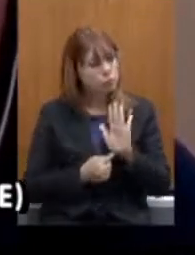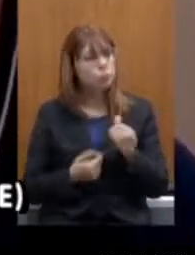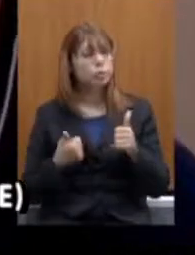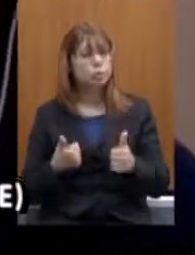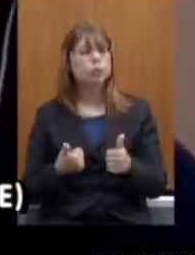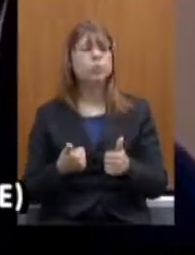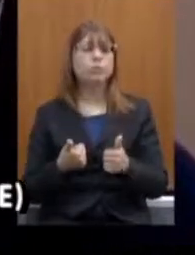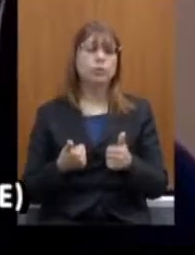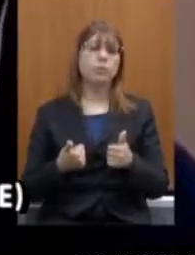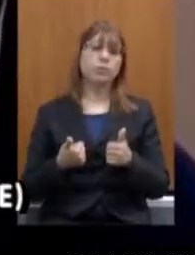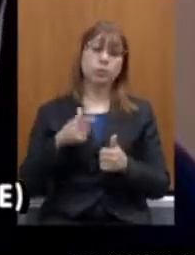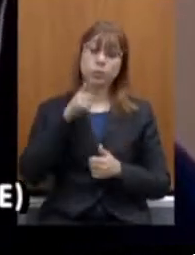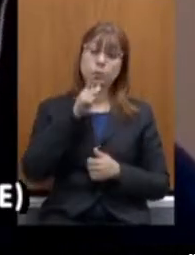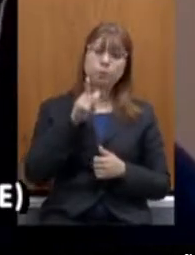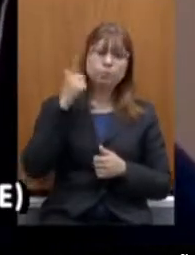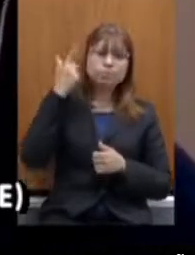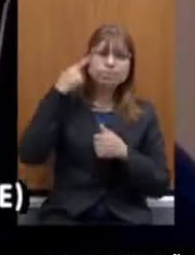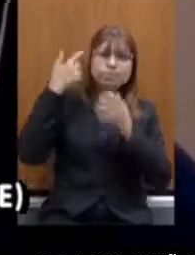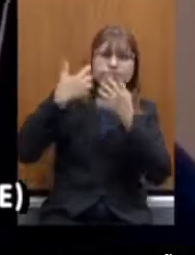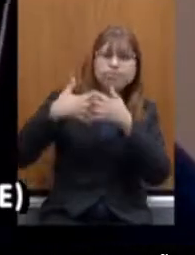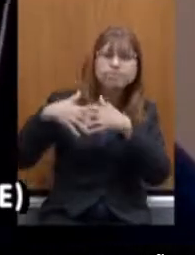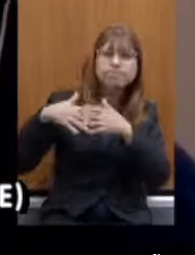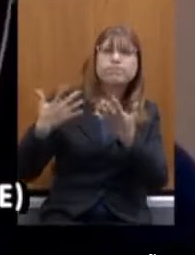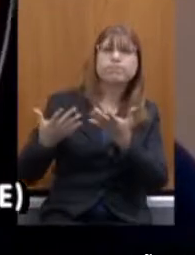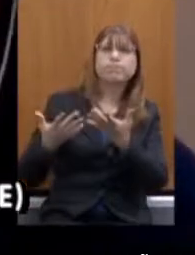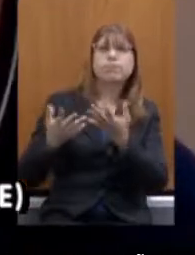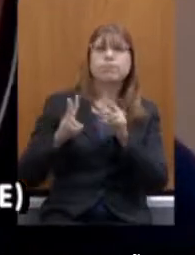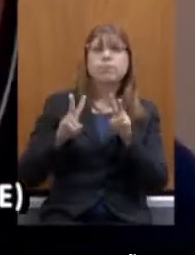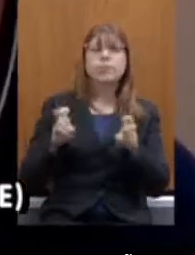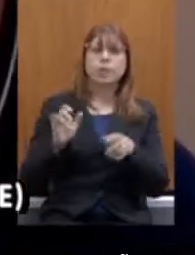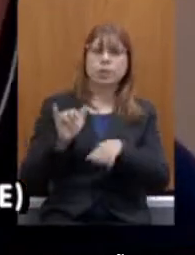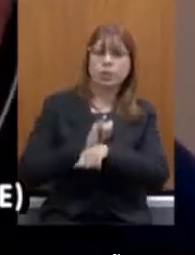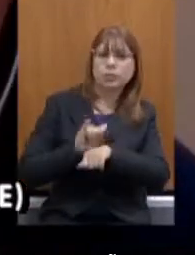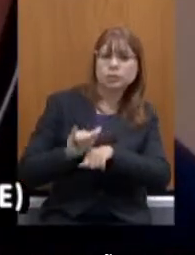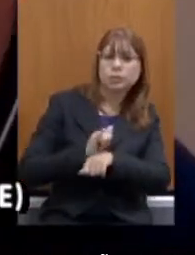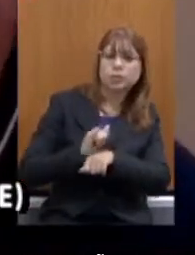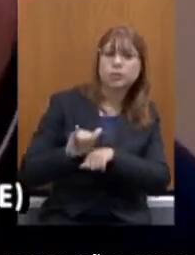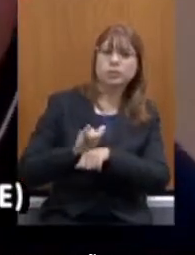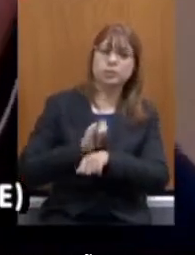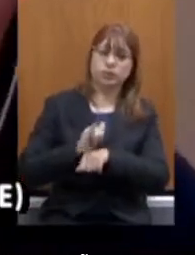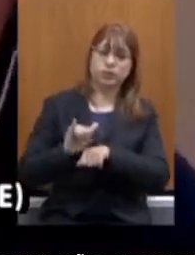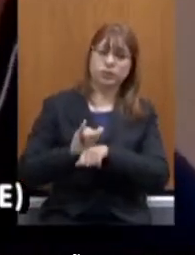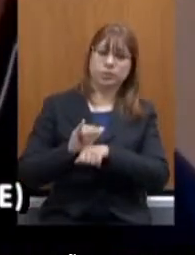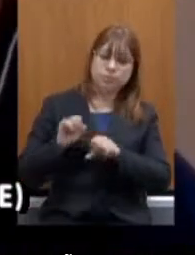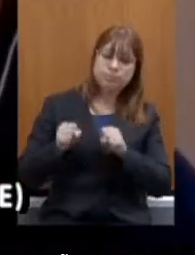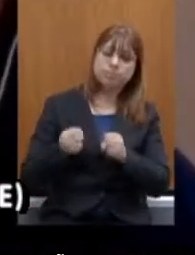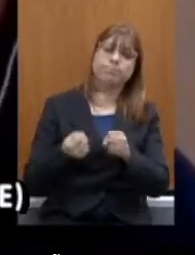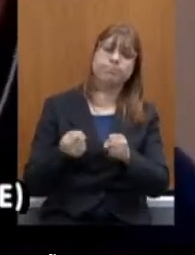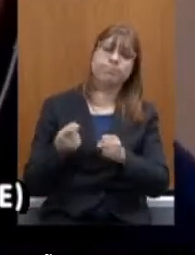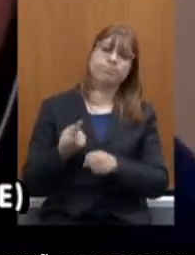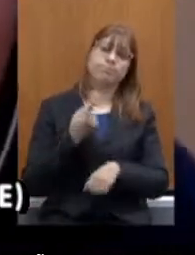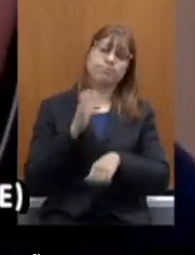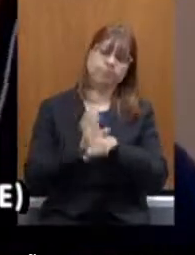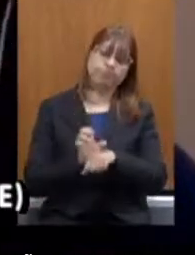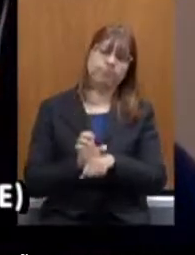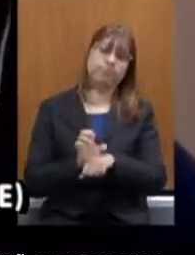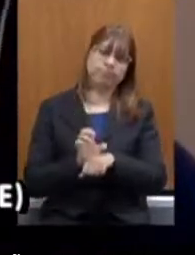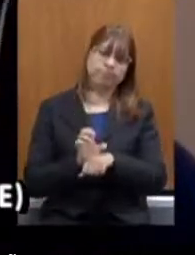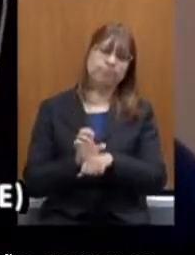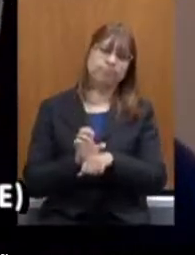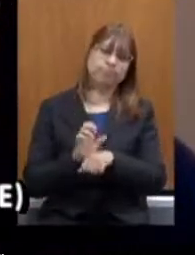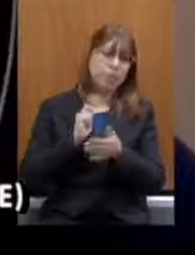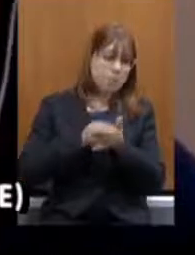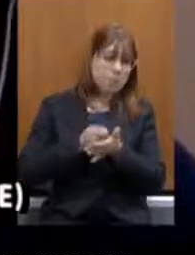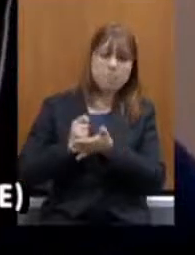que possamos pensar realmente em estratégias que vai garantir ao estado é cobrir